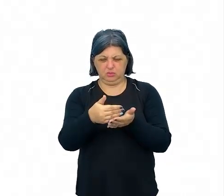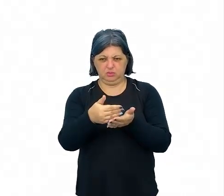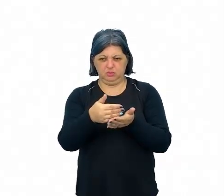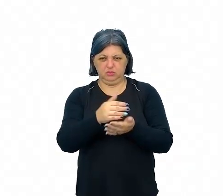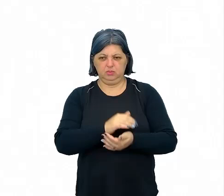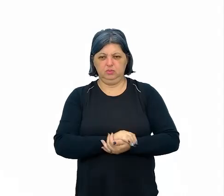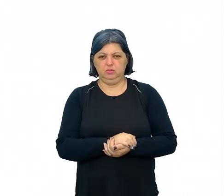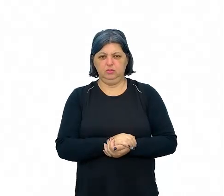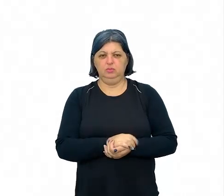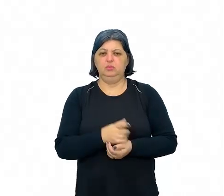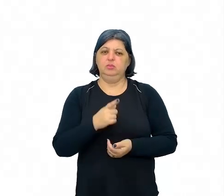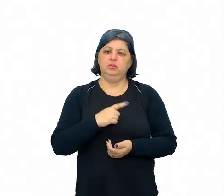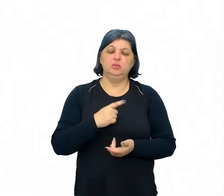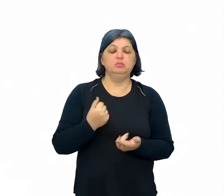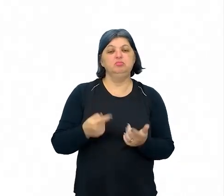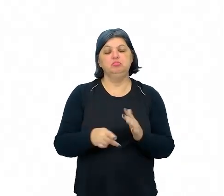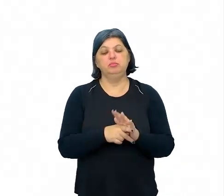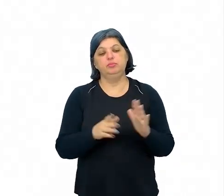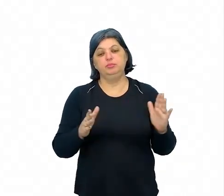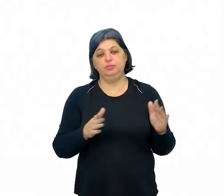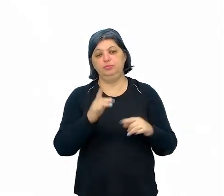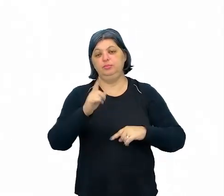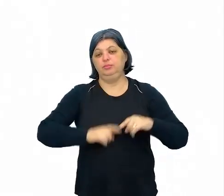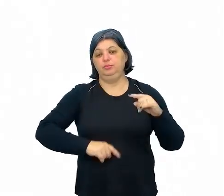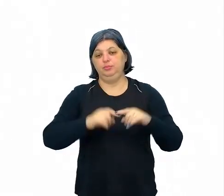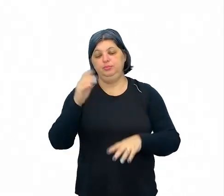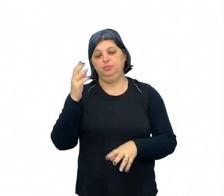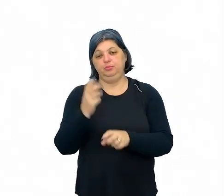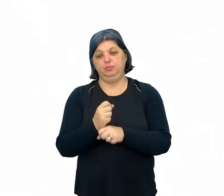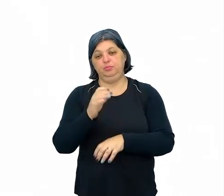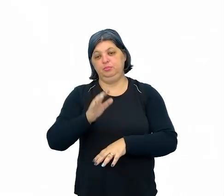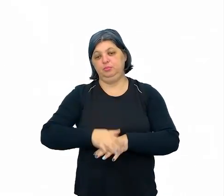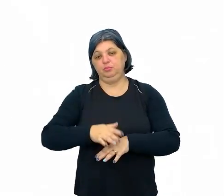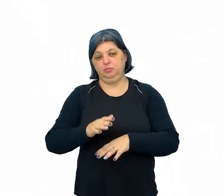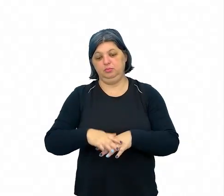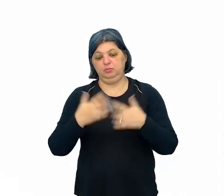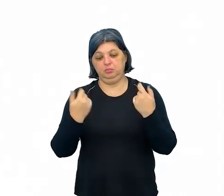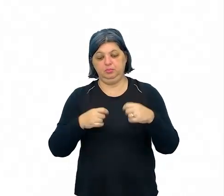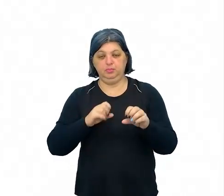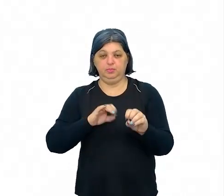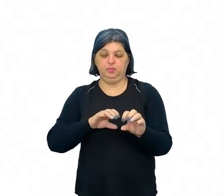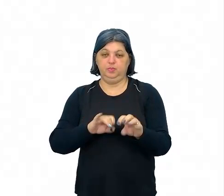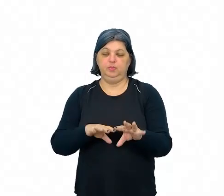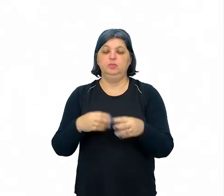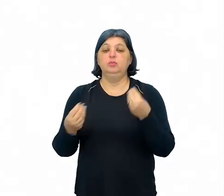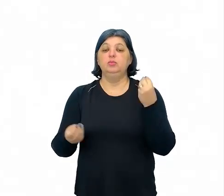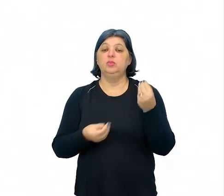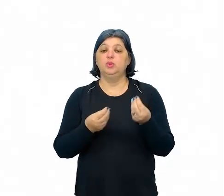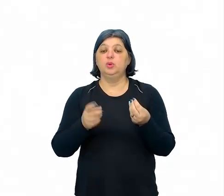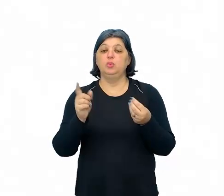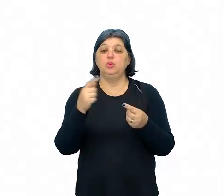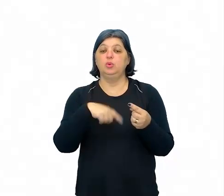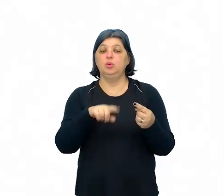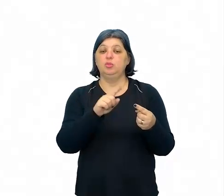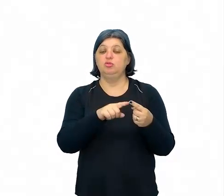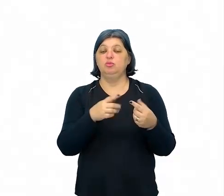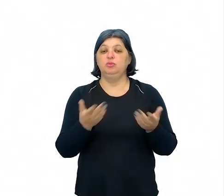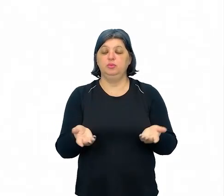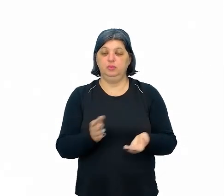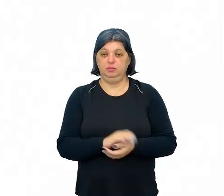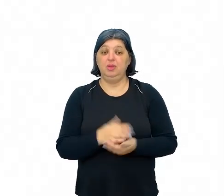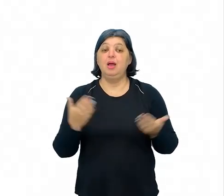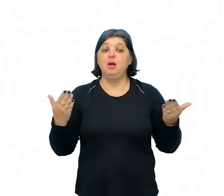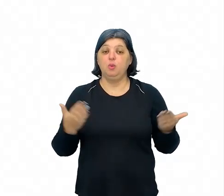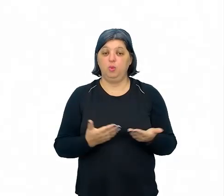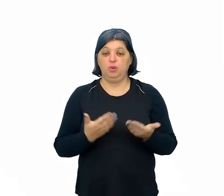início? Ao nos depararmos com um objeto matemático que precisamos ensinar, qual que era o nosso objeto matemático?